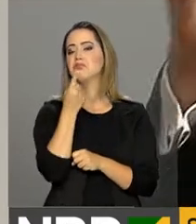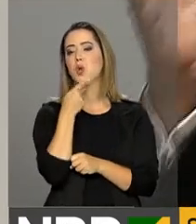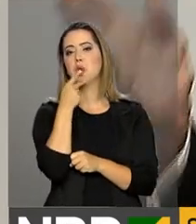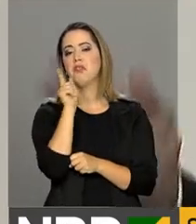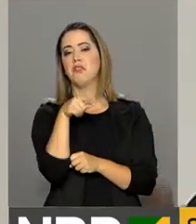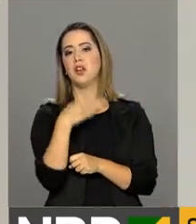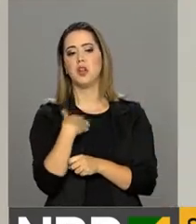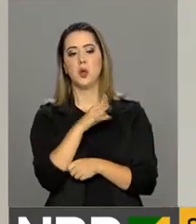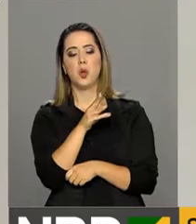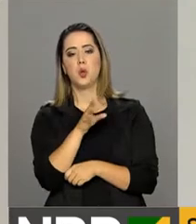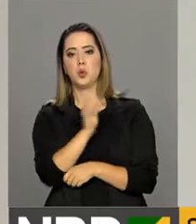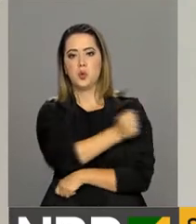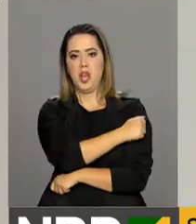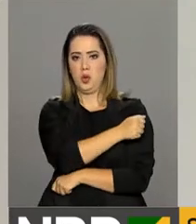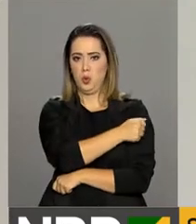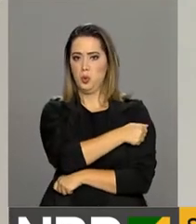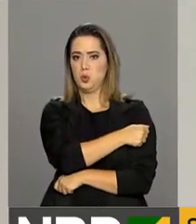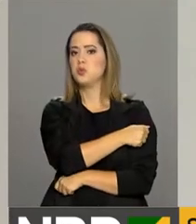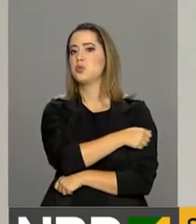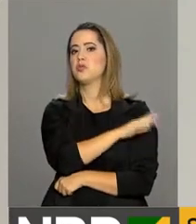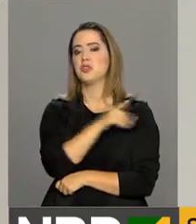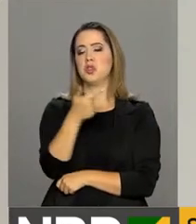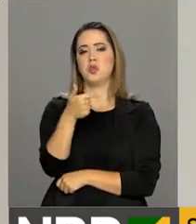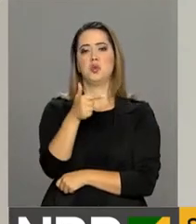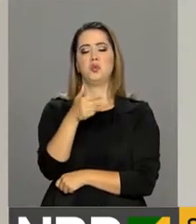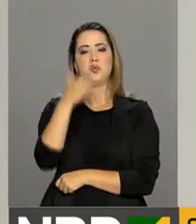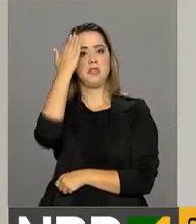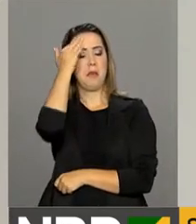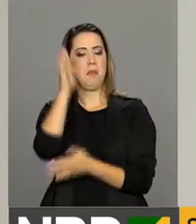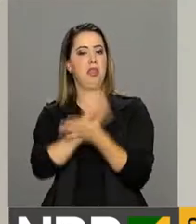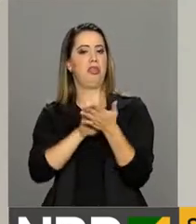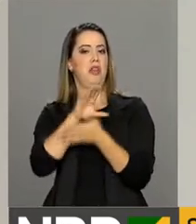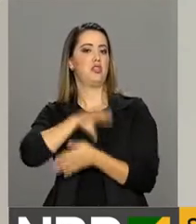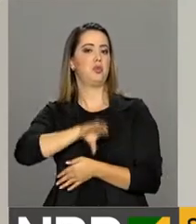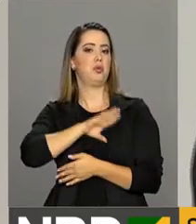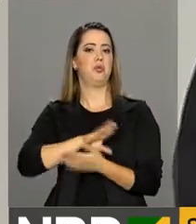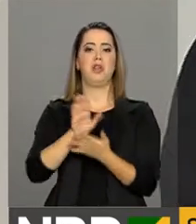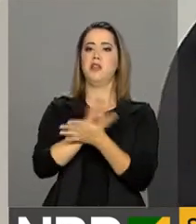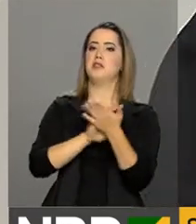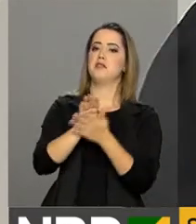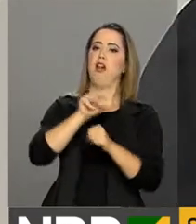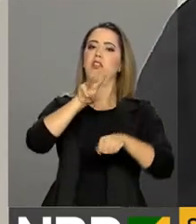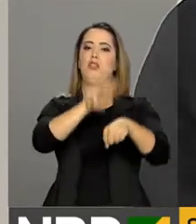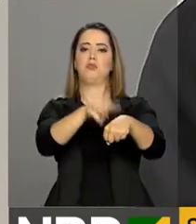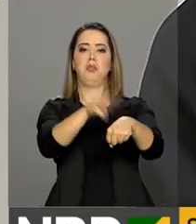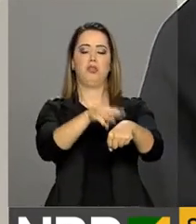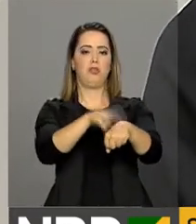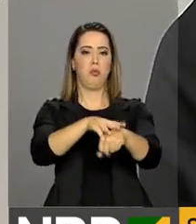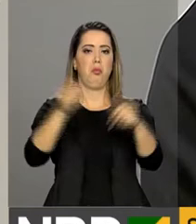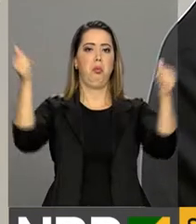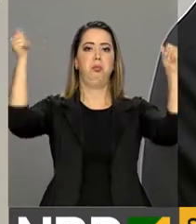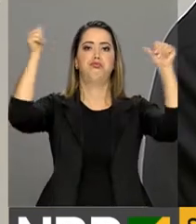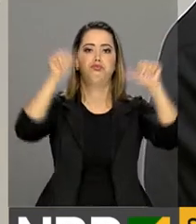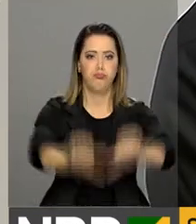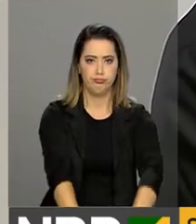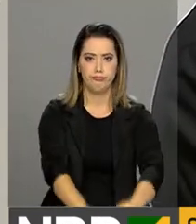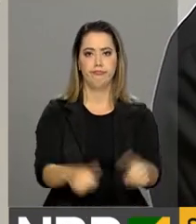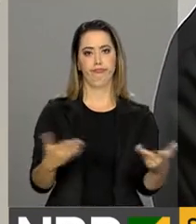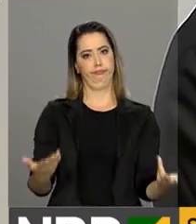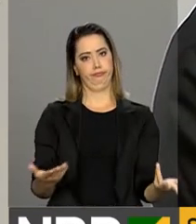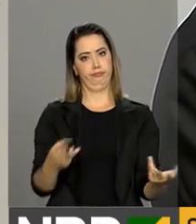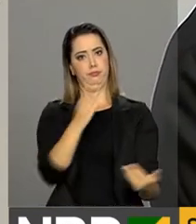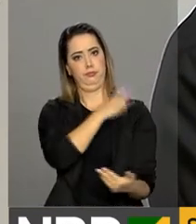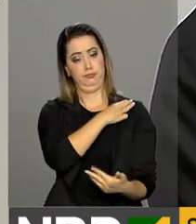fundamental médio é que não sabia falar português não sabemos explicar não sabia dividir enfim um desastre absoluto no